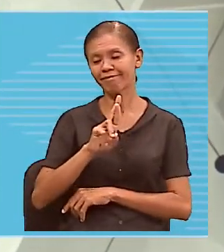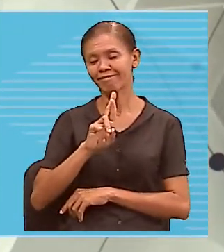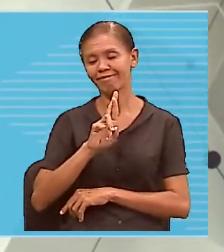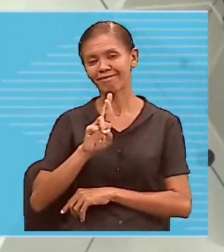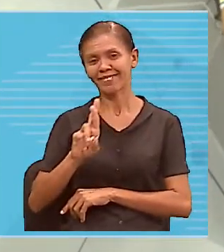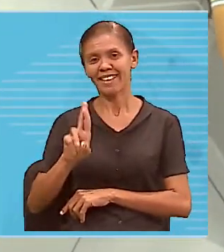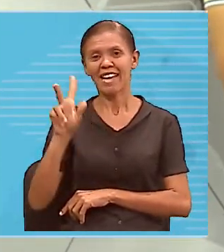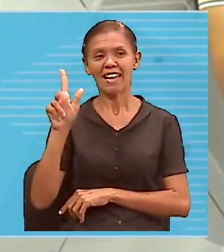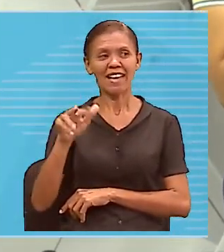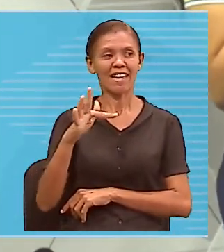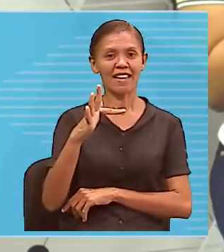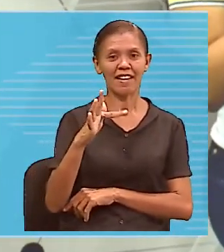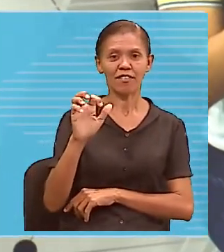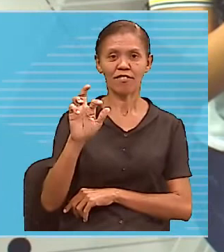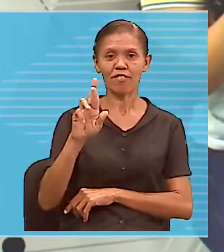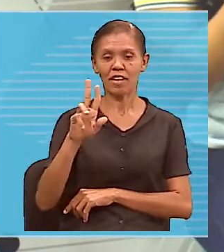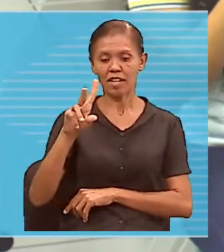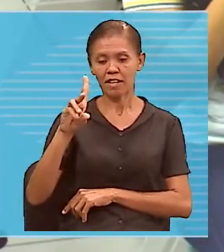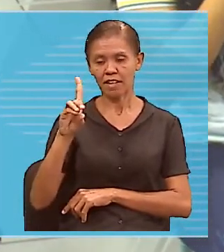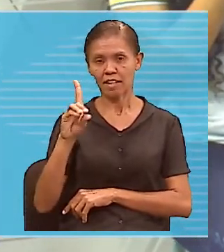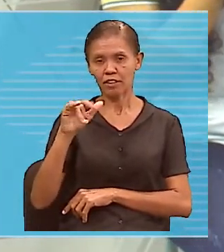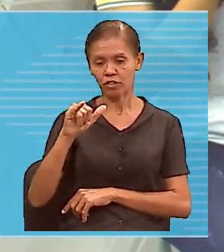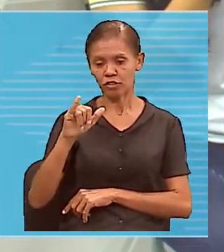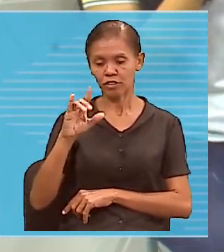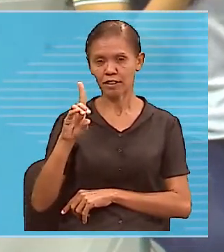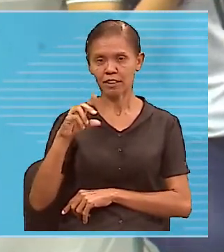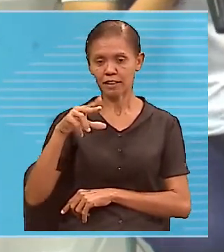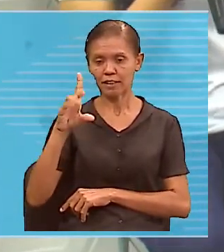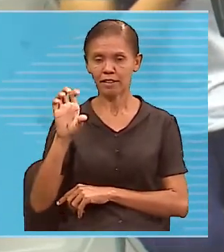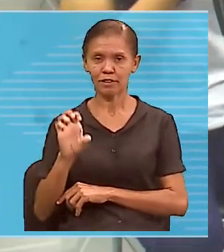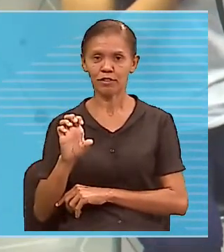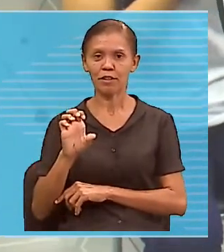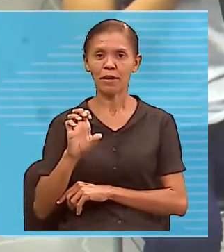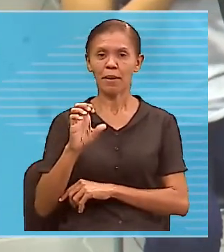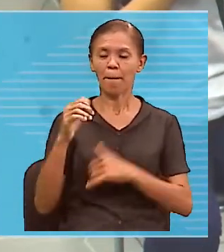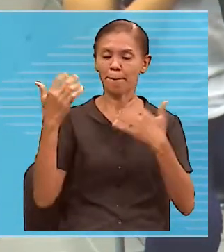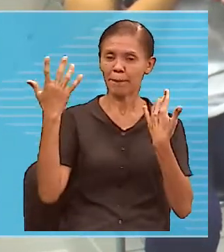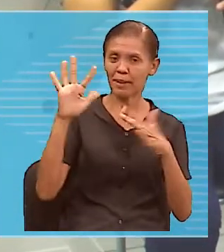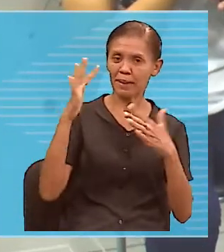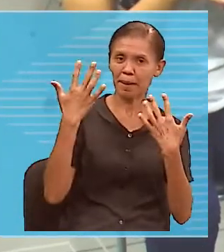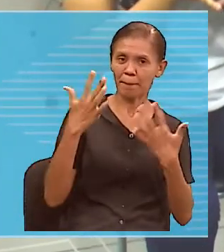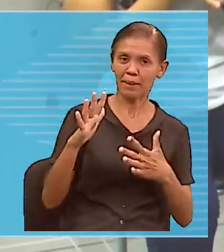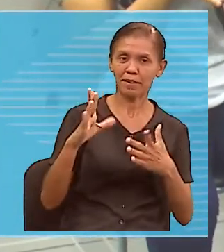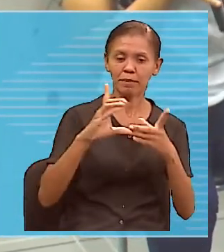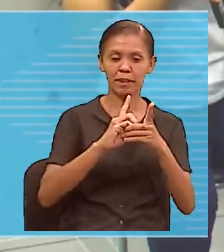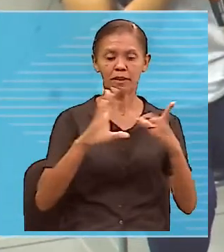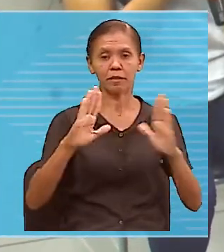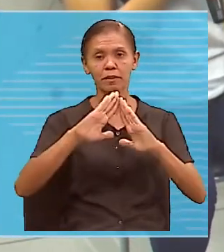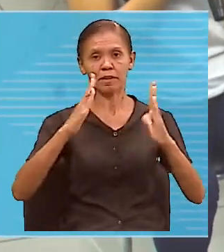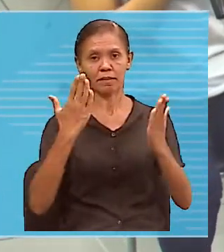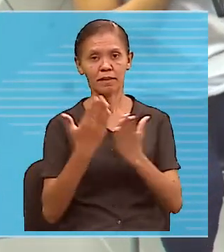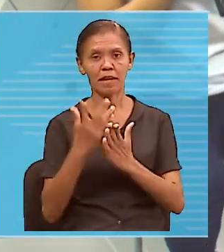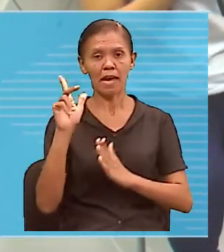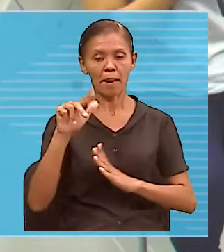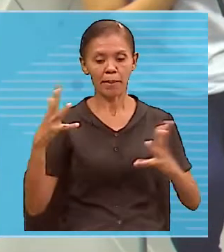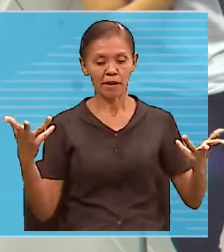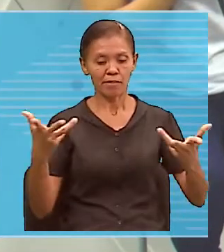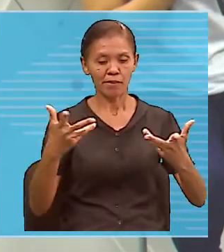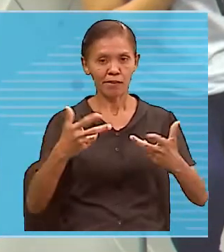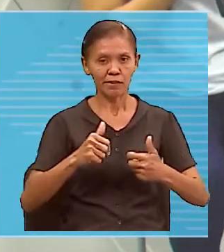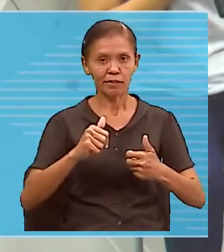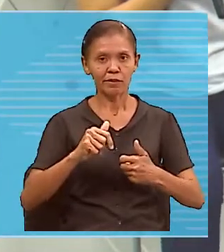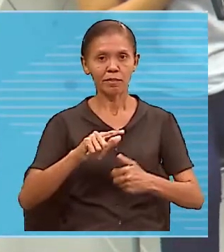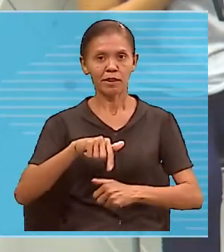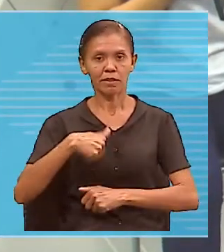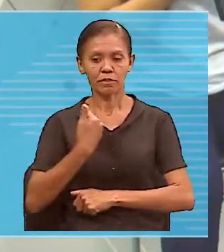Ferdinand. Parabéns, Ferdinand, por ter essa gestão democrática, porque isso é maravilhoso para os nossos jovens, para os nossos estudantes, e